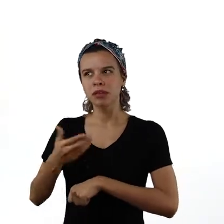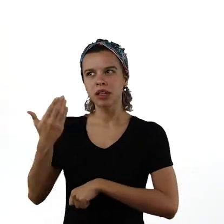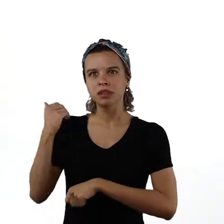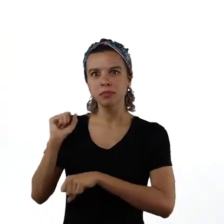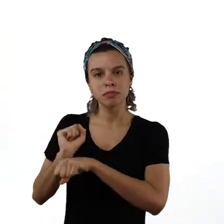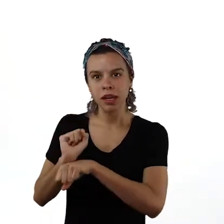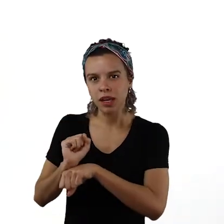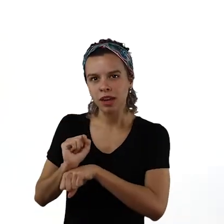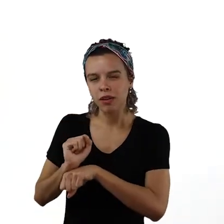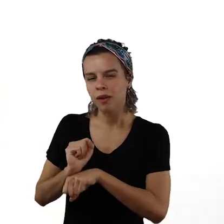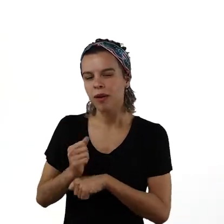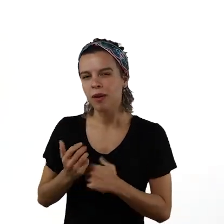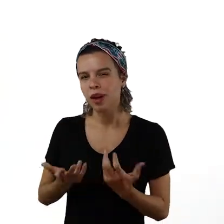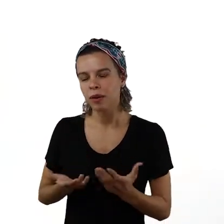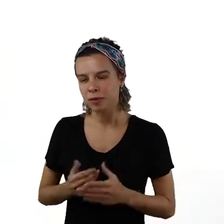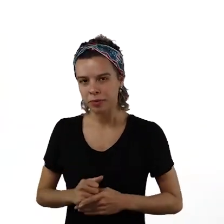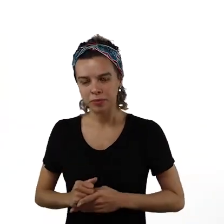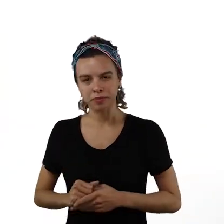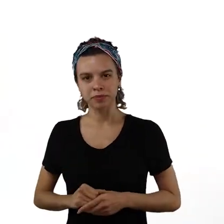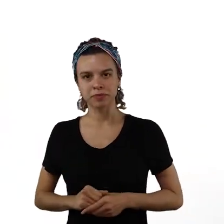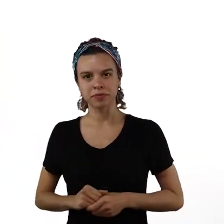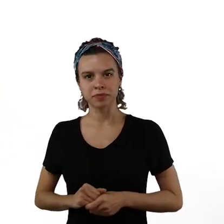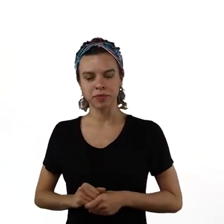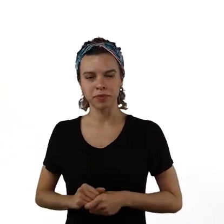momento em que